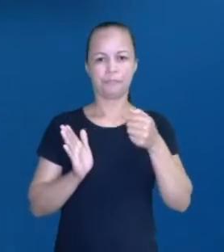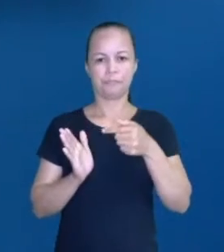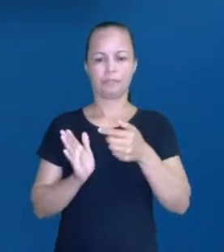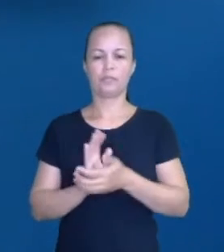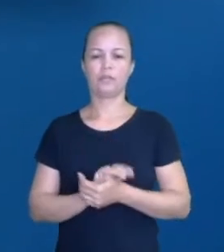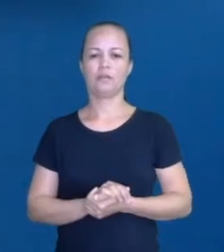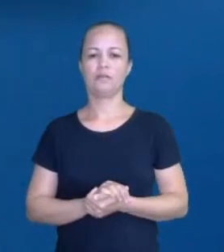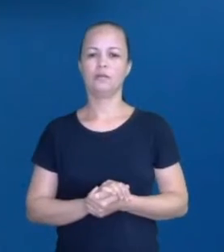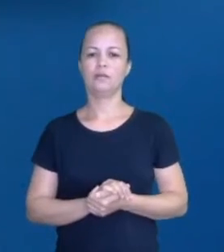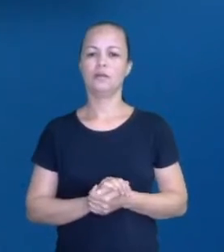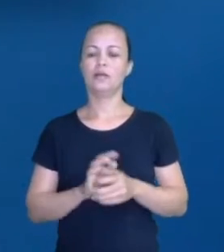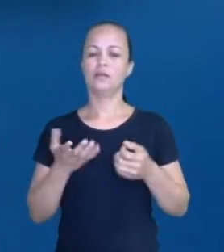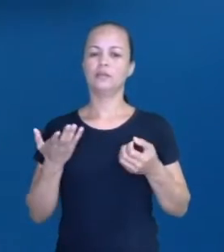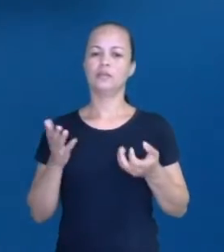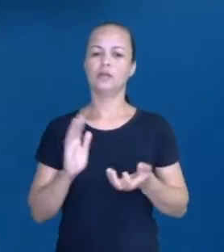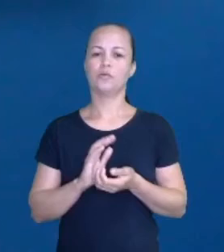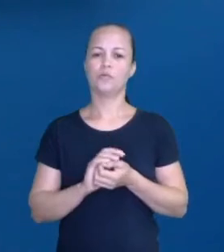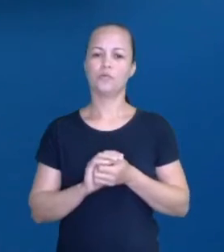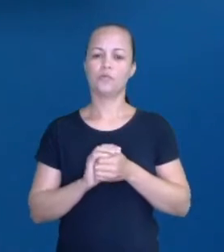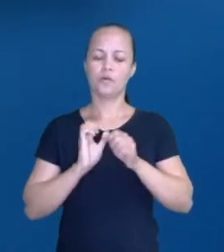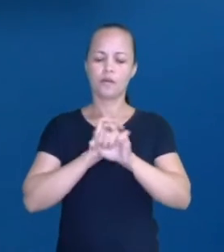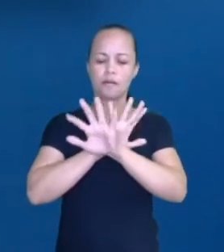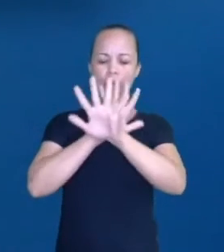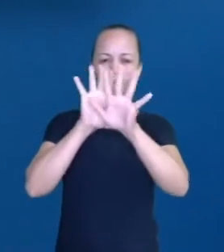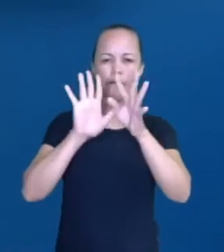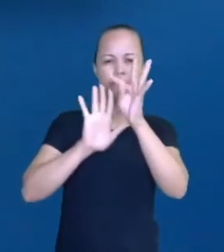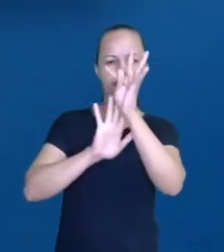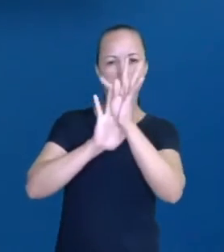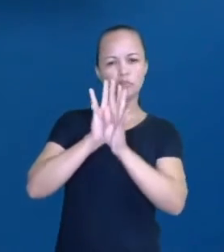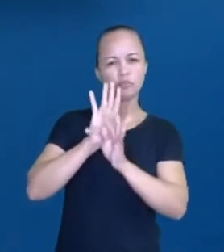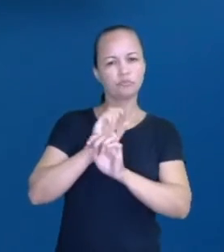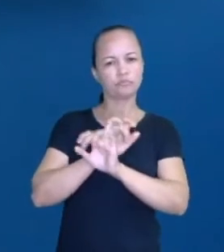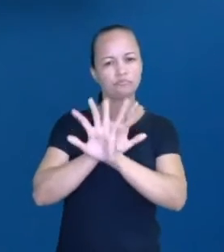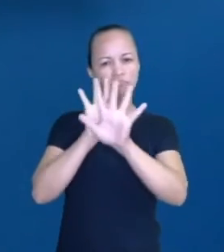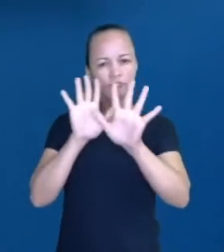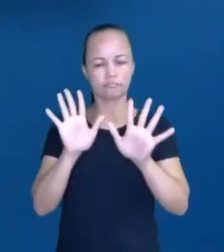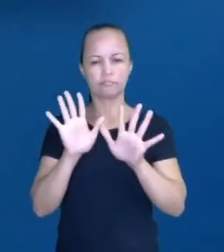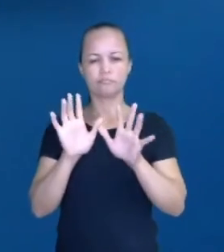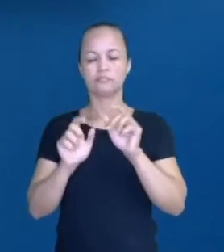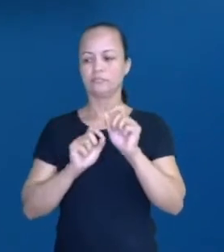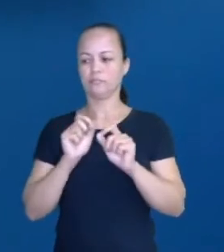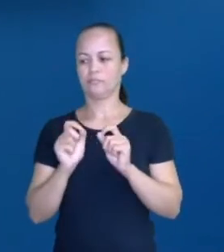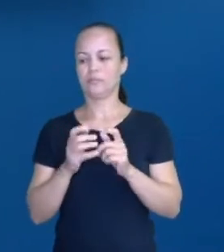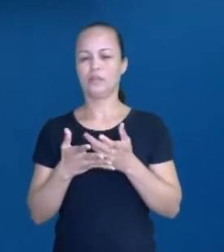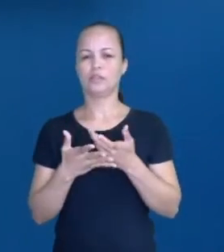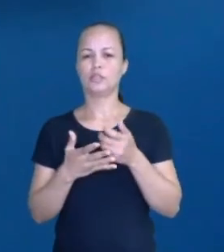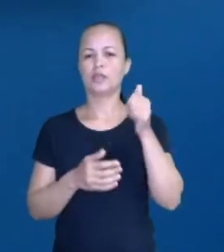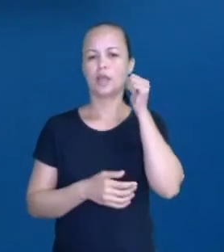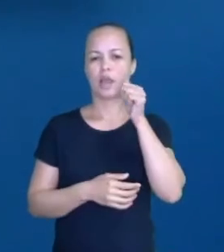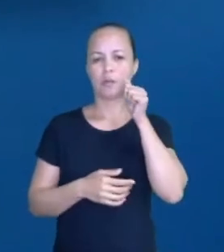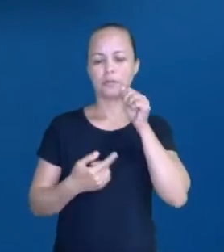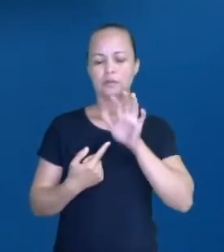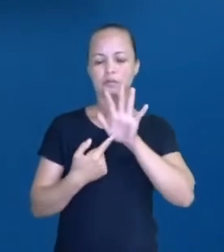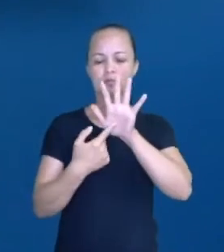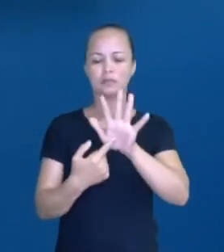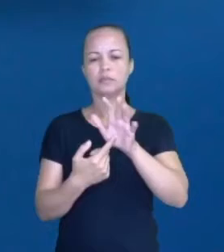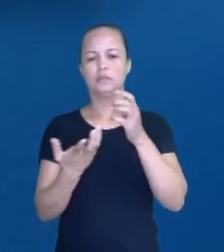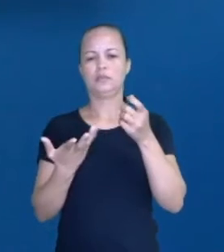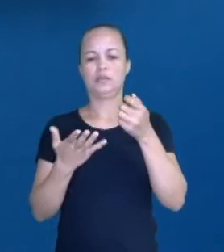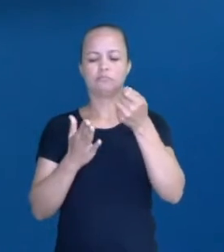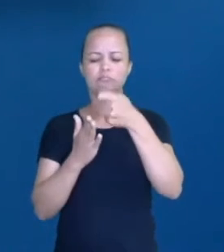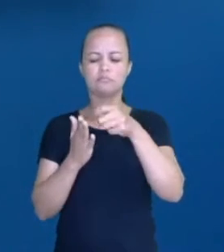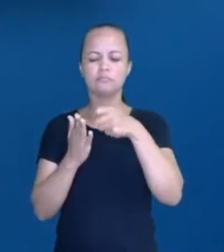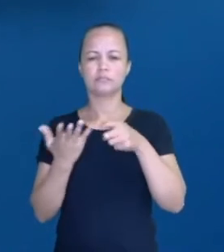Aqui tem clareza textual. Então, a menina está ali escrevendo seu texto. Então, quando nós estamos produzindo, temos que prestar atenção